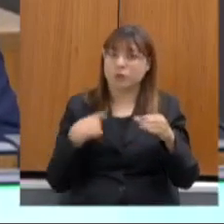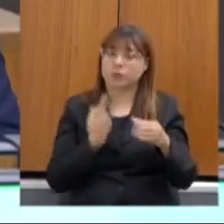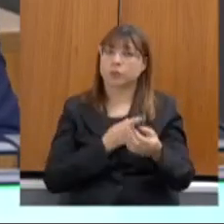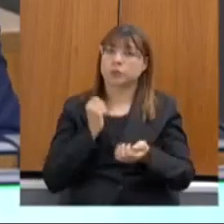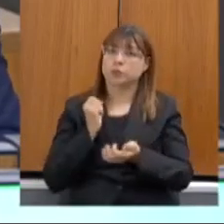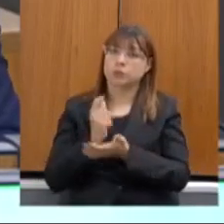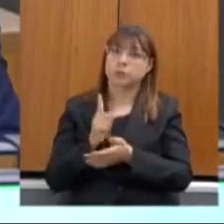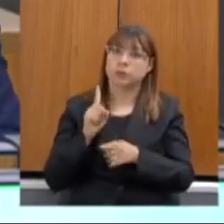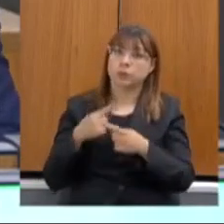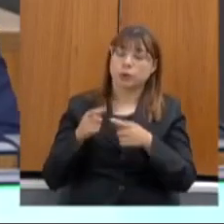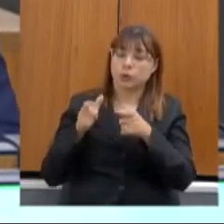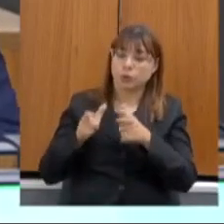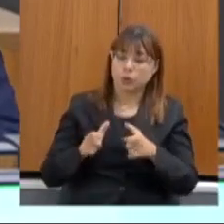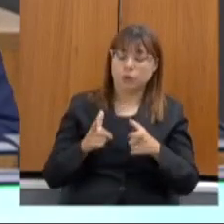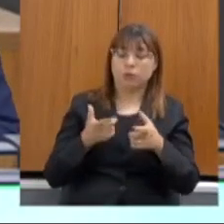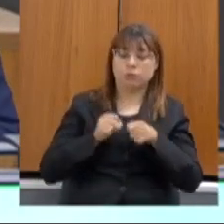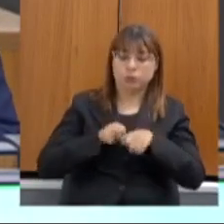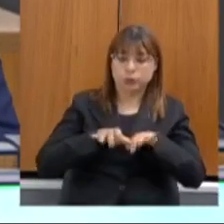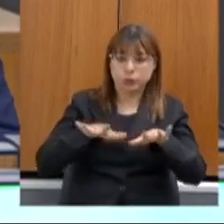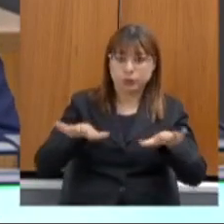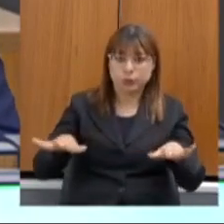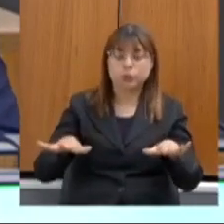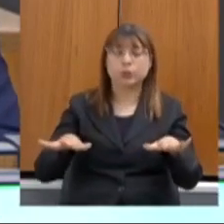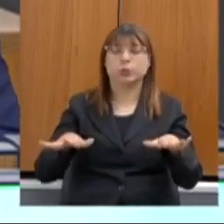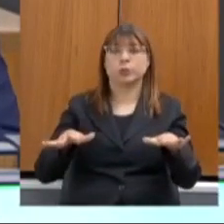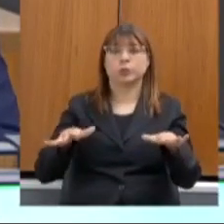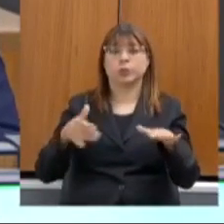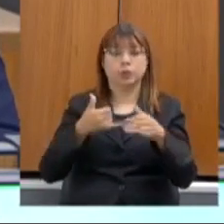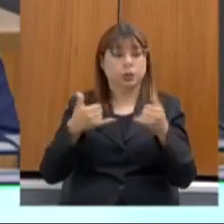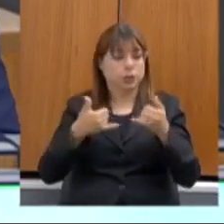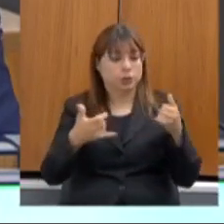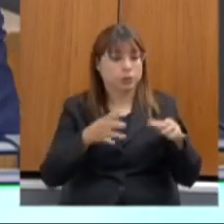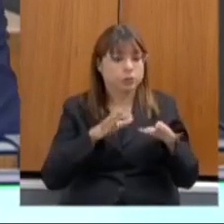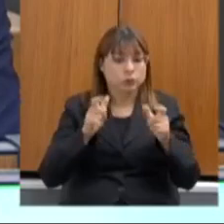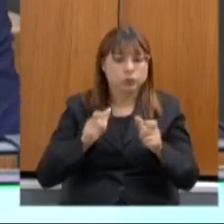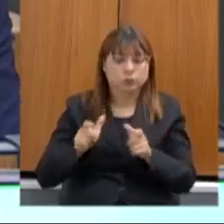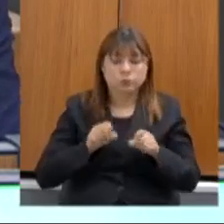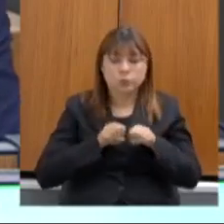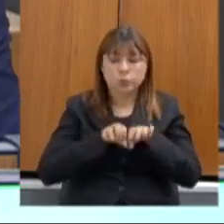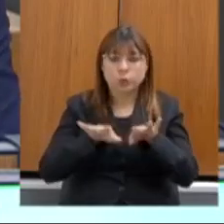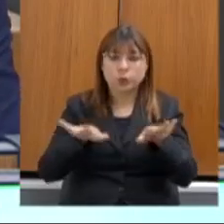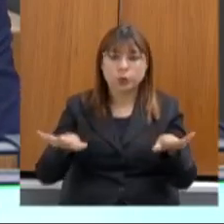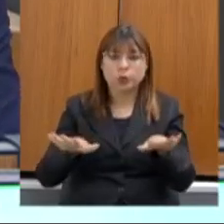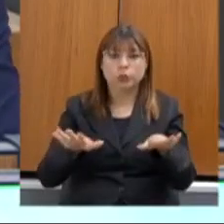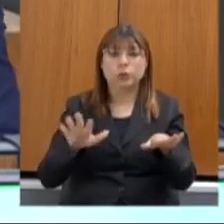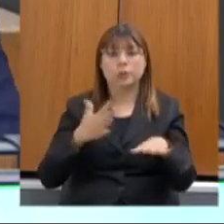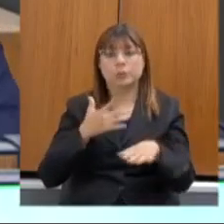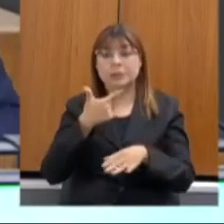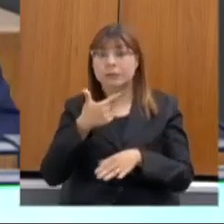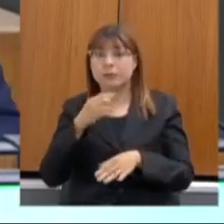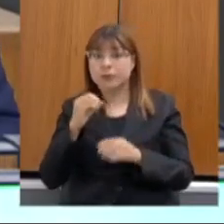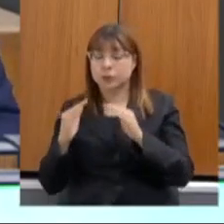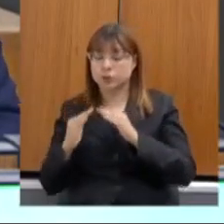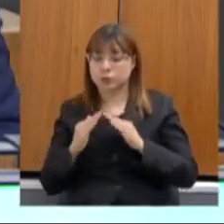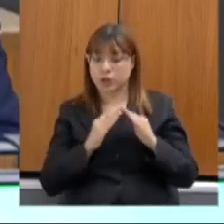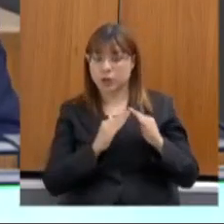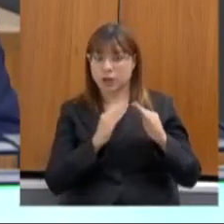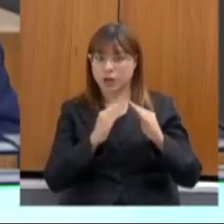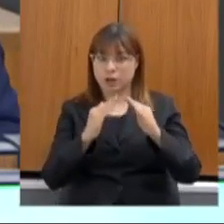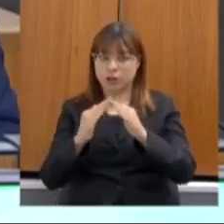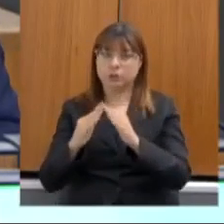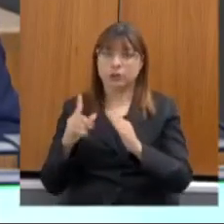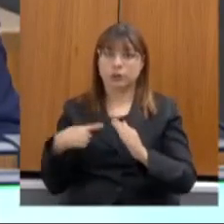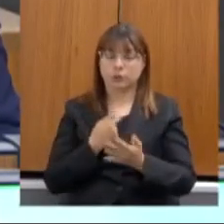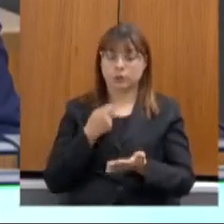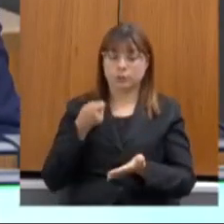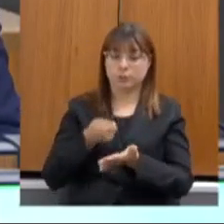a caixa de distribuição os ramais o atendimento há pelo menos 20 casas e a gente